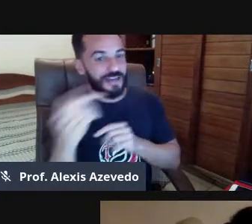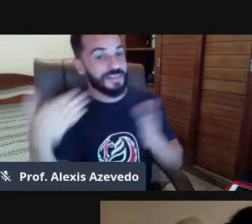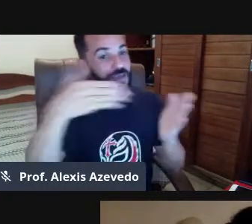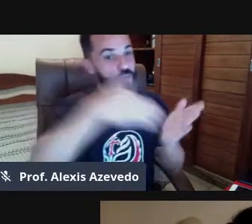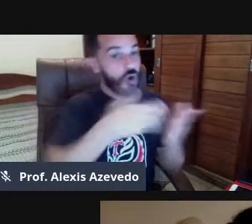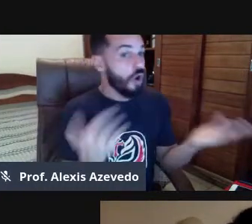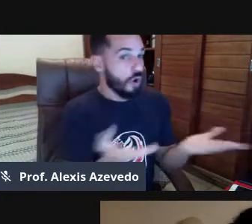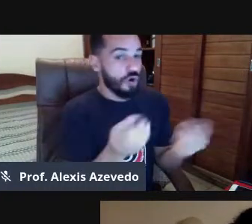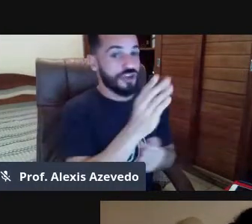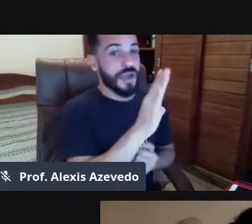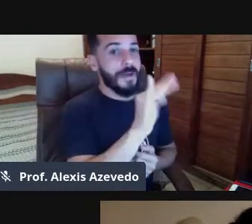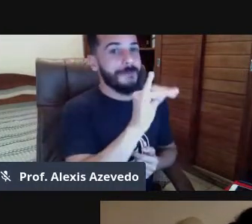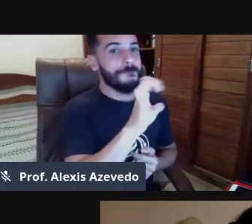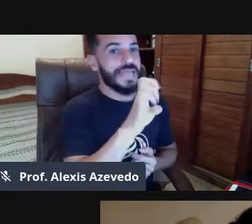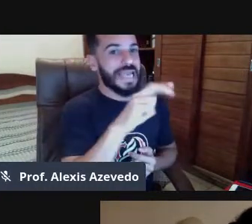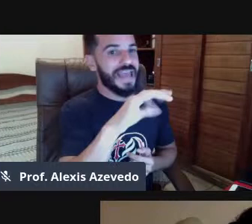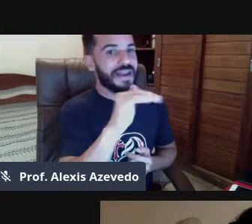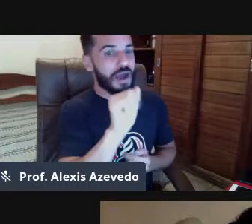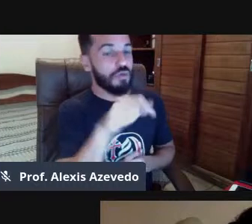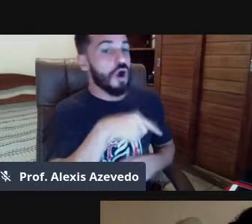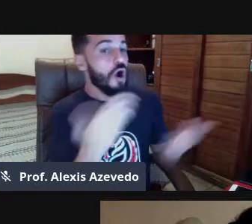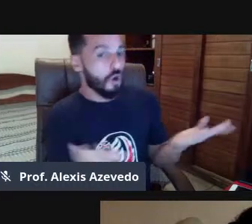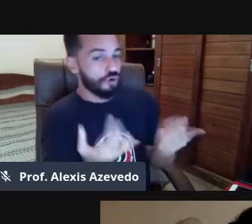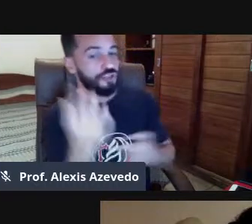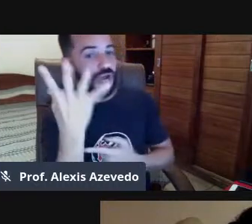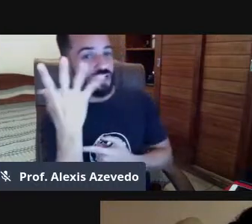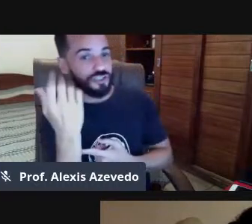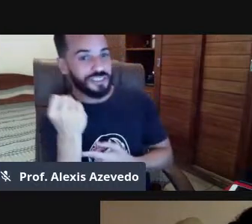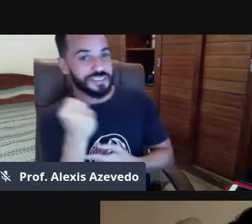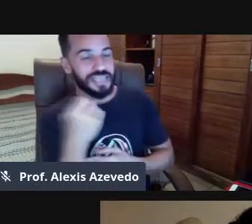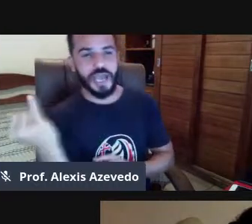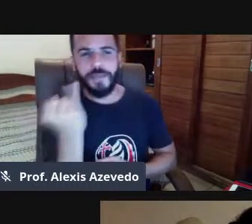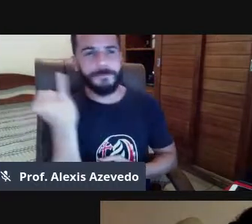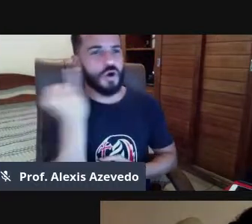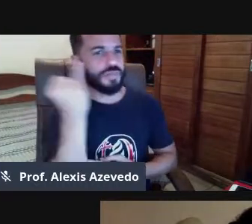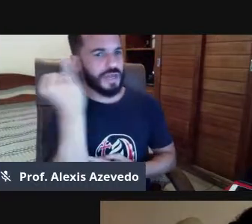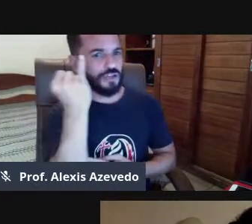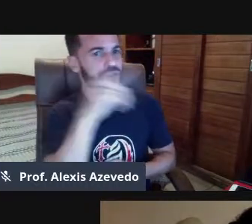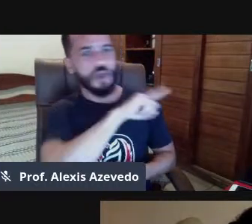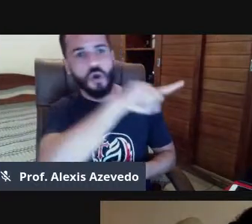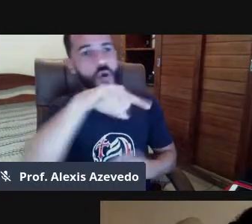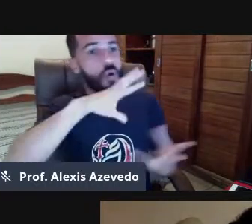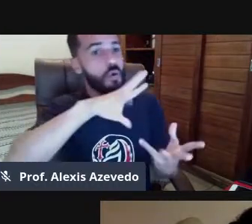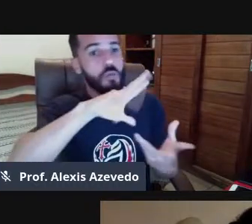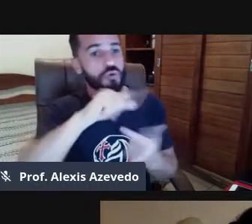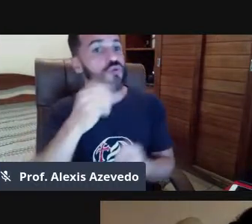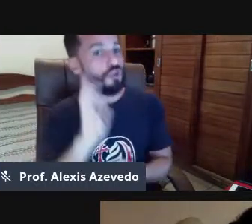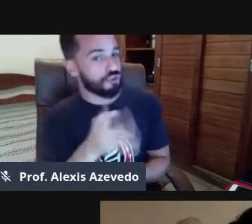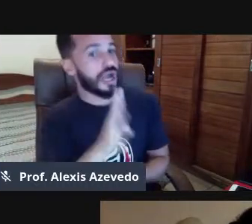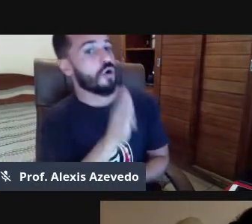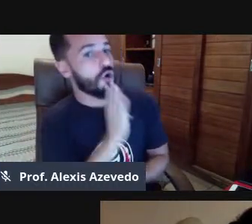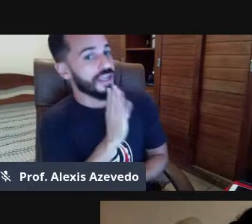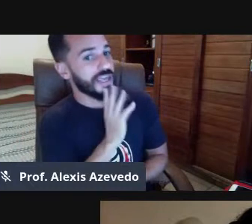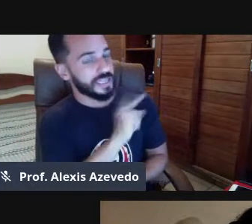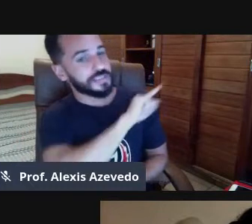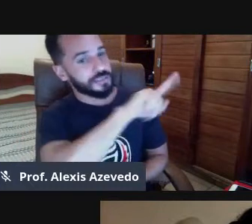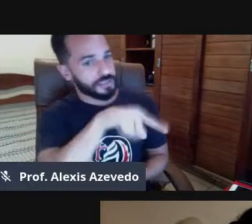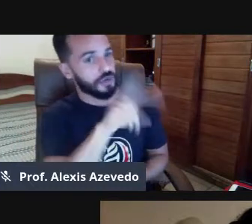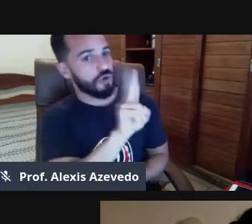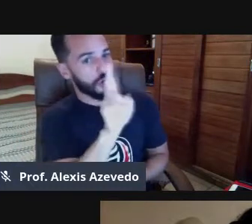aí crescendo no campo das artes plásticas, com reconhecimento, trabalhando com galeria.